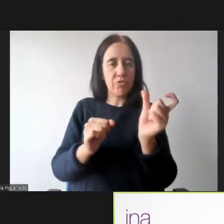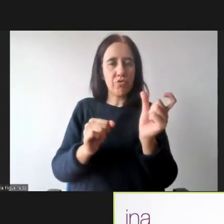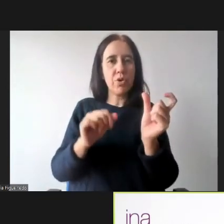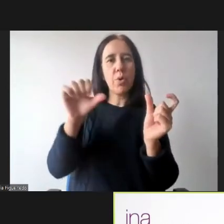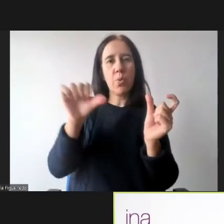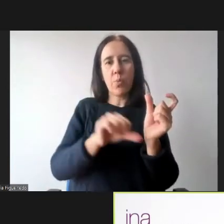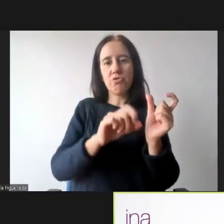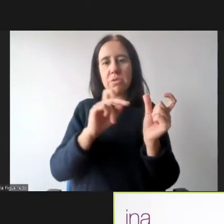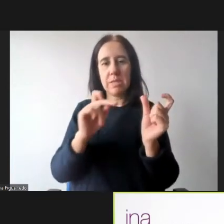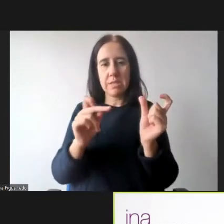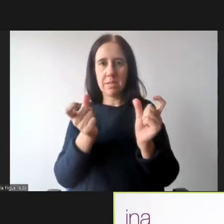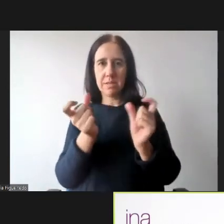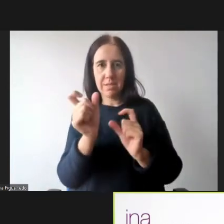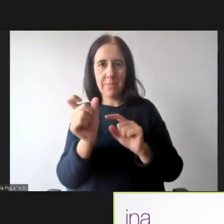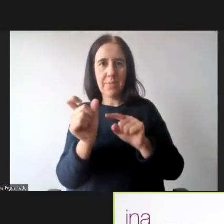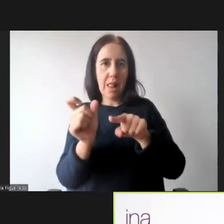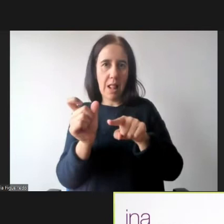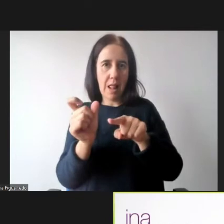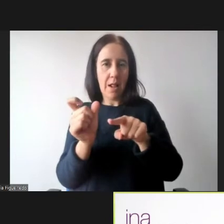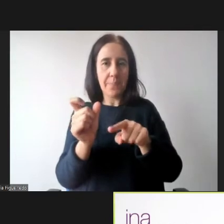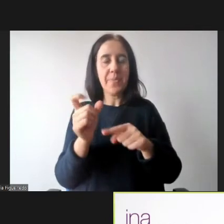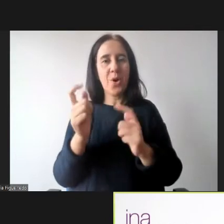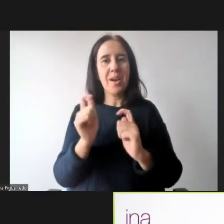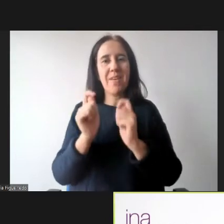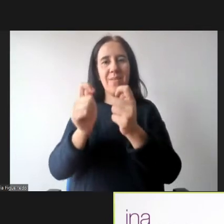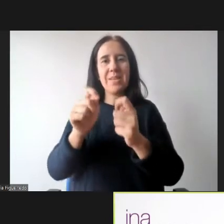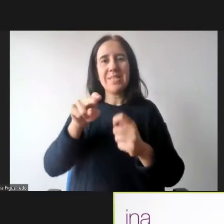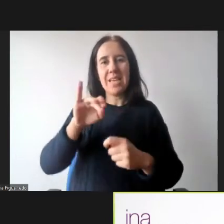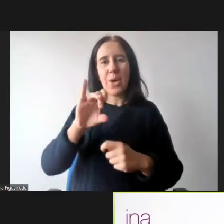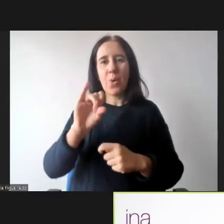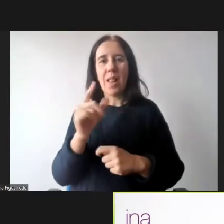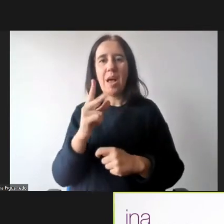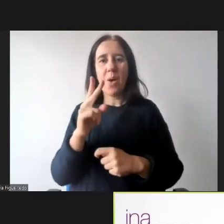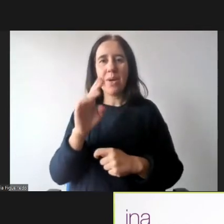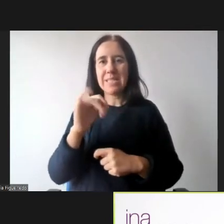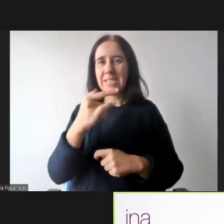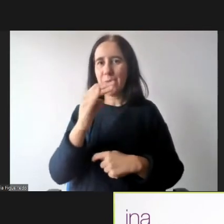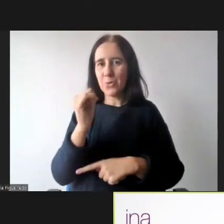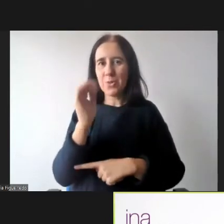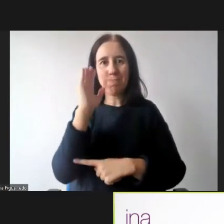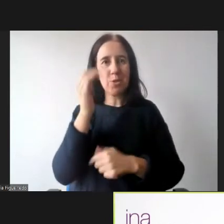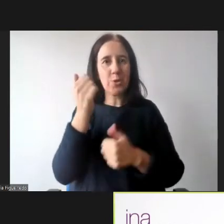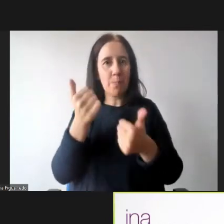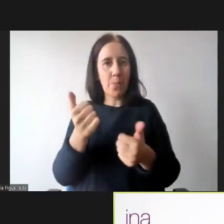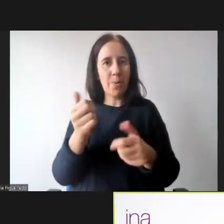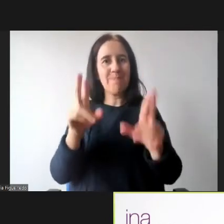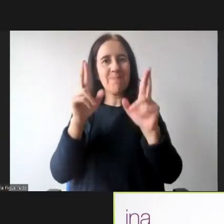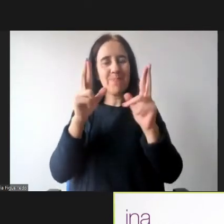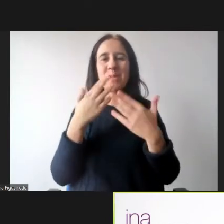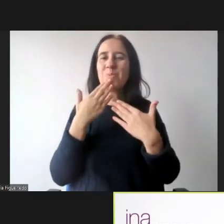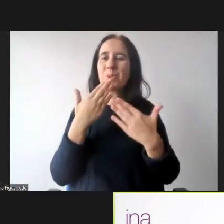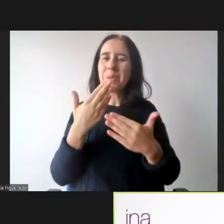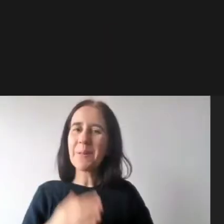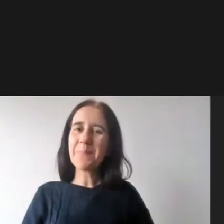Answers. Passo a palavra a Nicolau Santos, votos de uma boa sessão e muito obrigada.